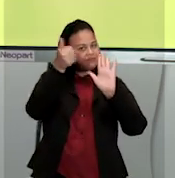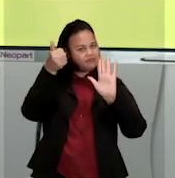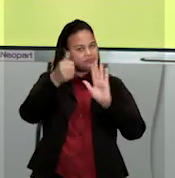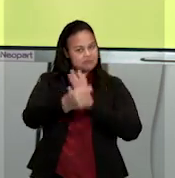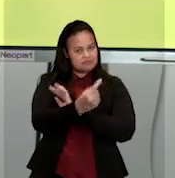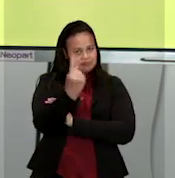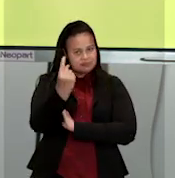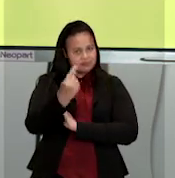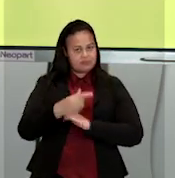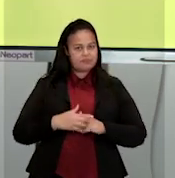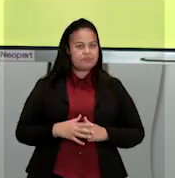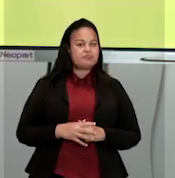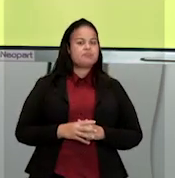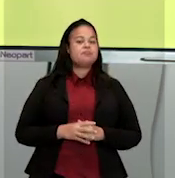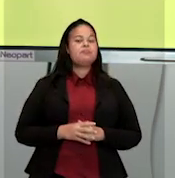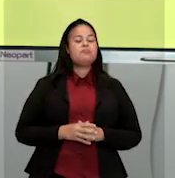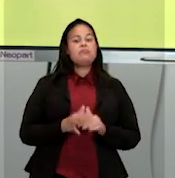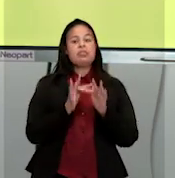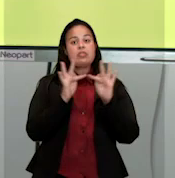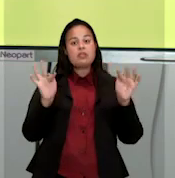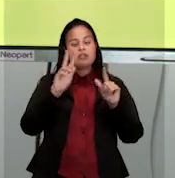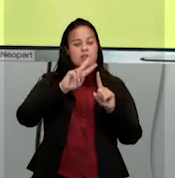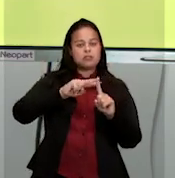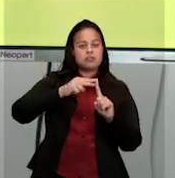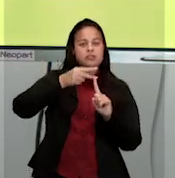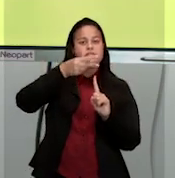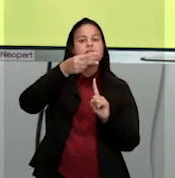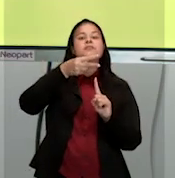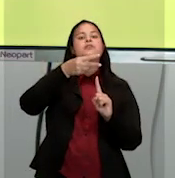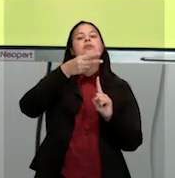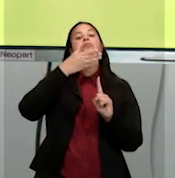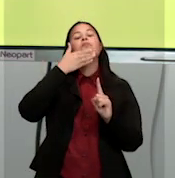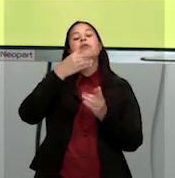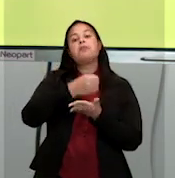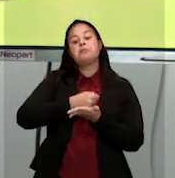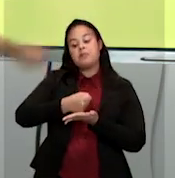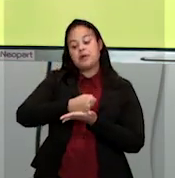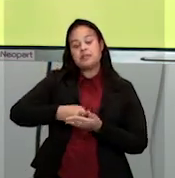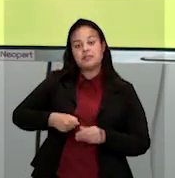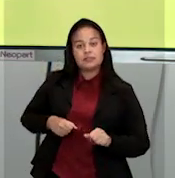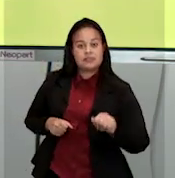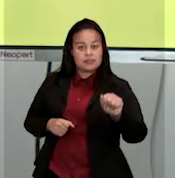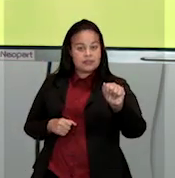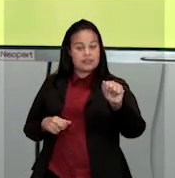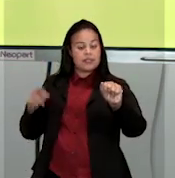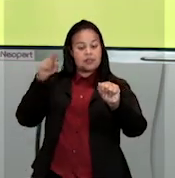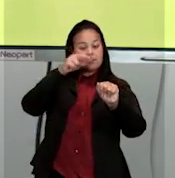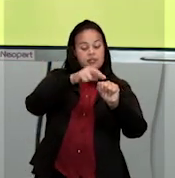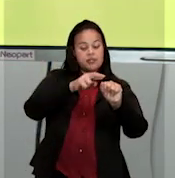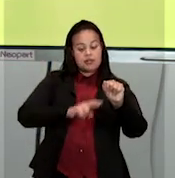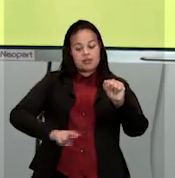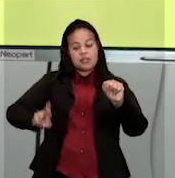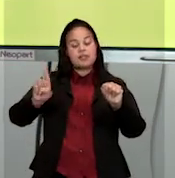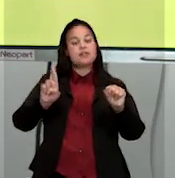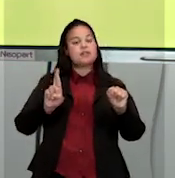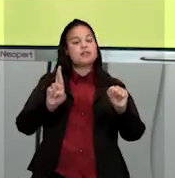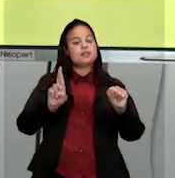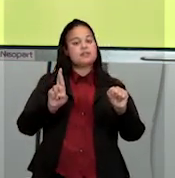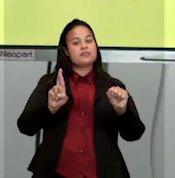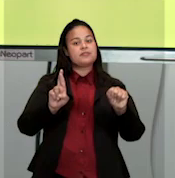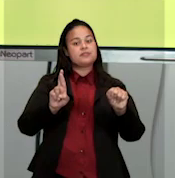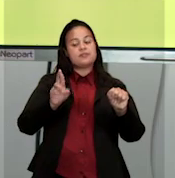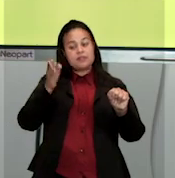1. Então, a função exponencial, com essa base a, representada por r em r, tal